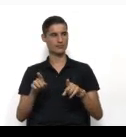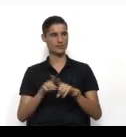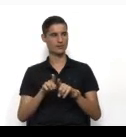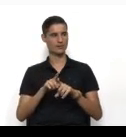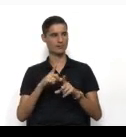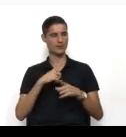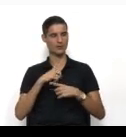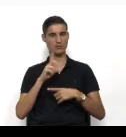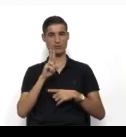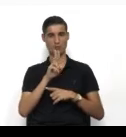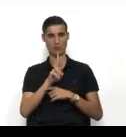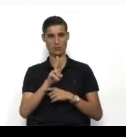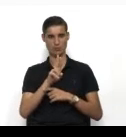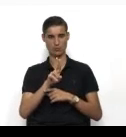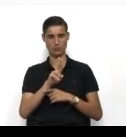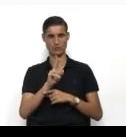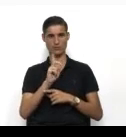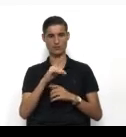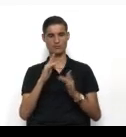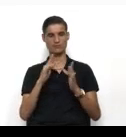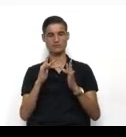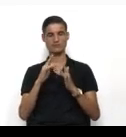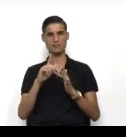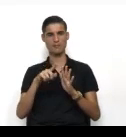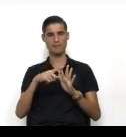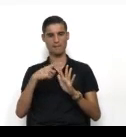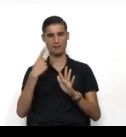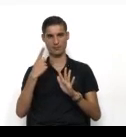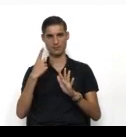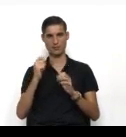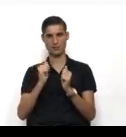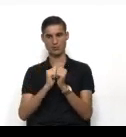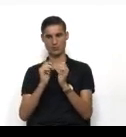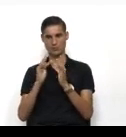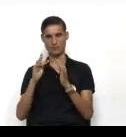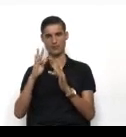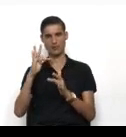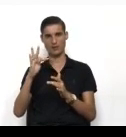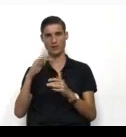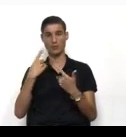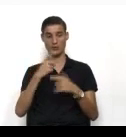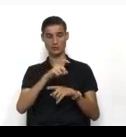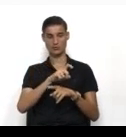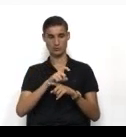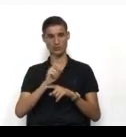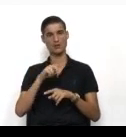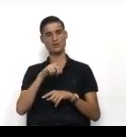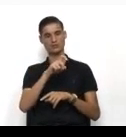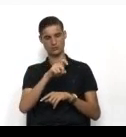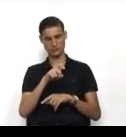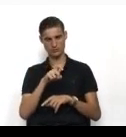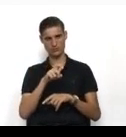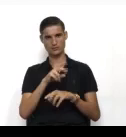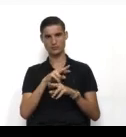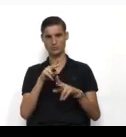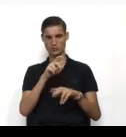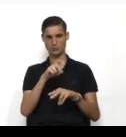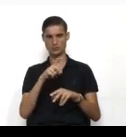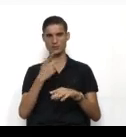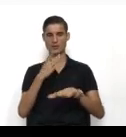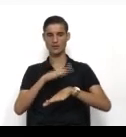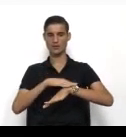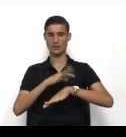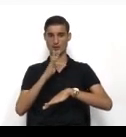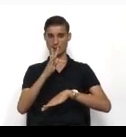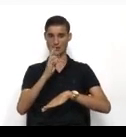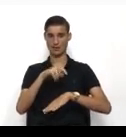o u, com a derivada primeira em relação ao t, né? Quando o x for x e o tempo for 0, isso vai ser igual